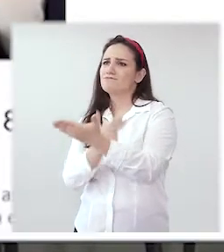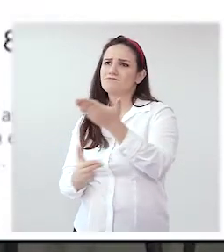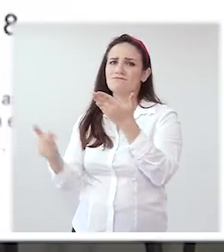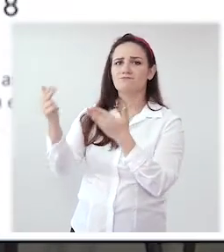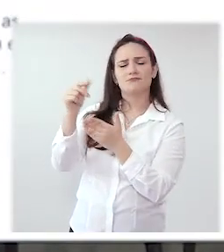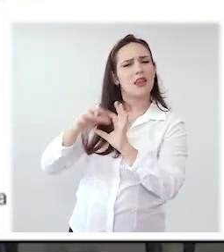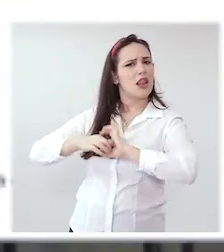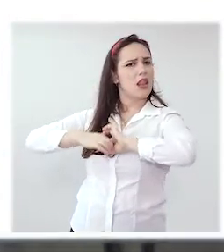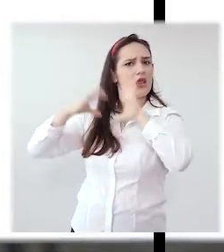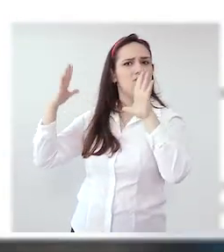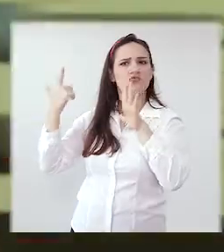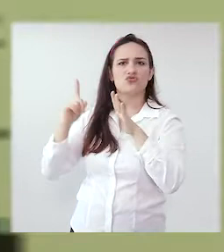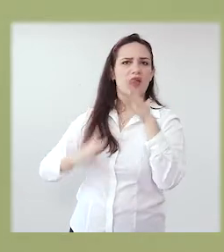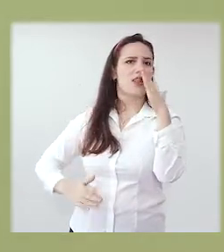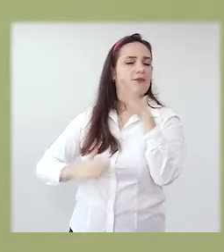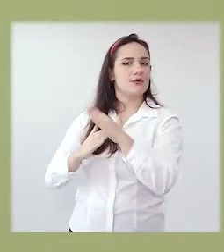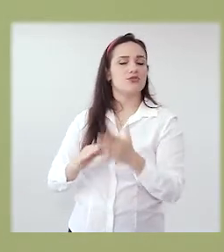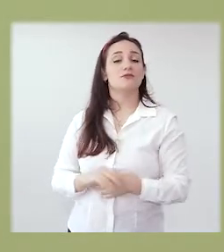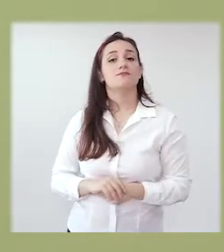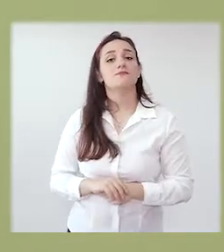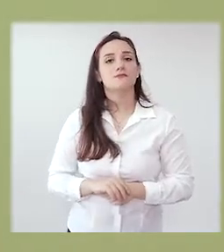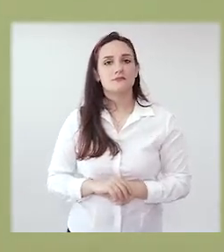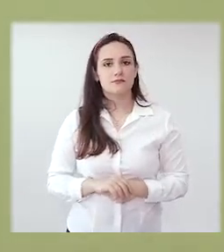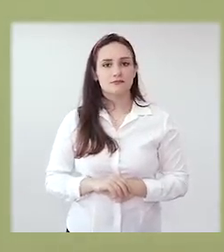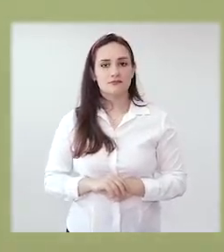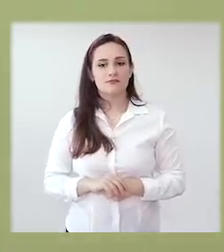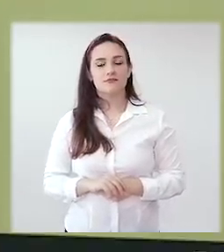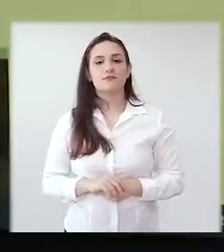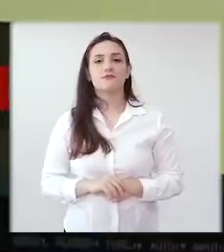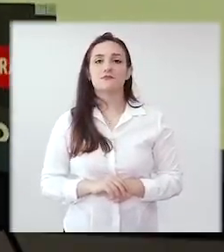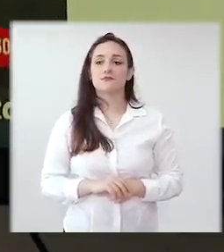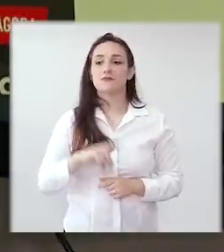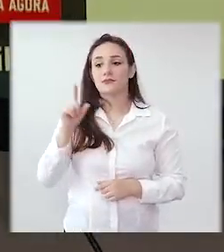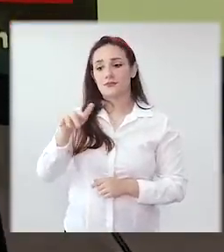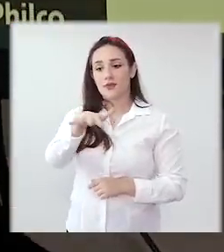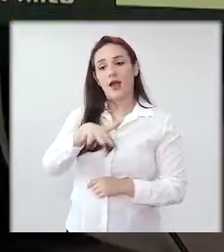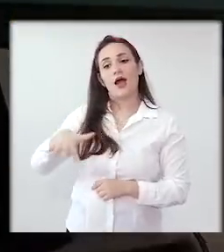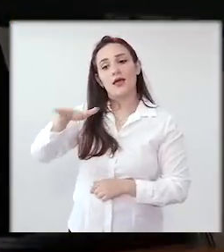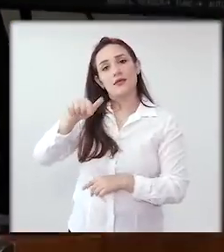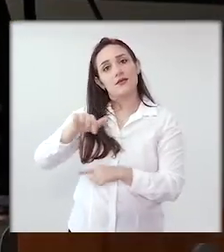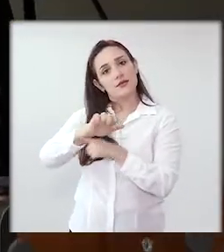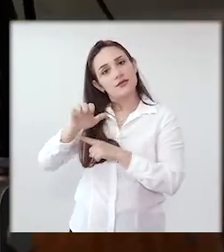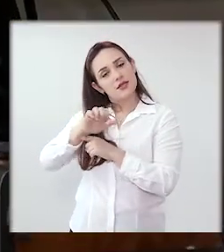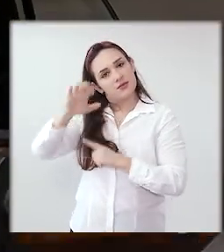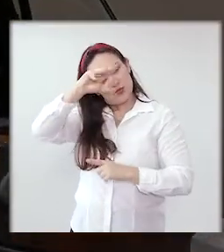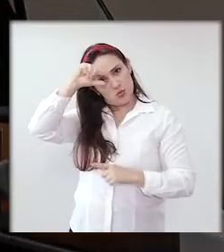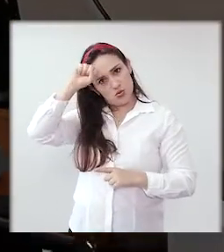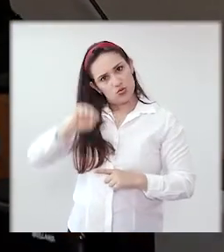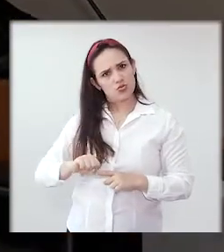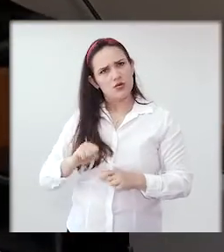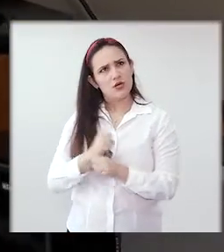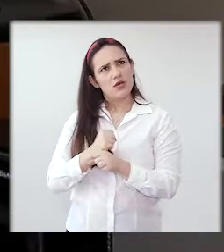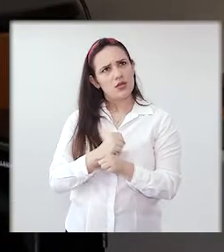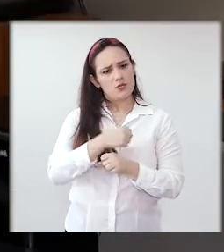sem restrições. Em solo, ou melhor, em rede sul-mato-grossense, surgia